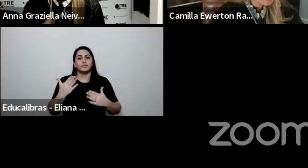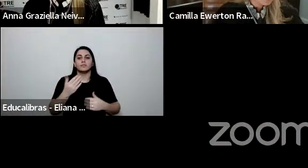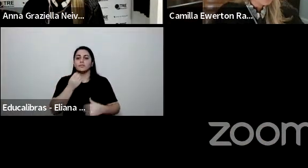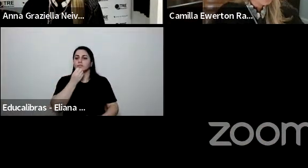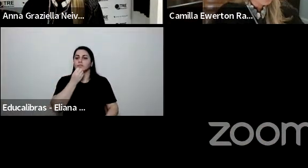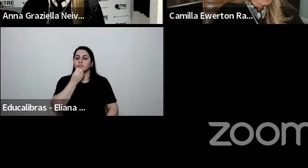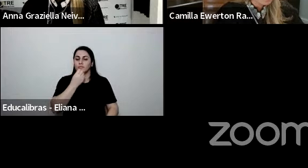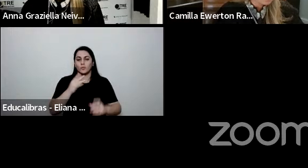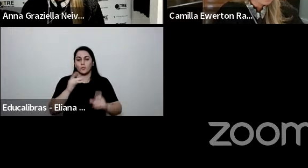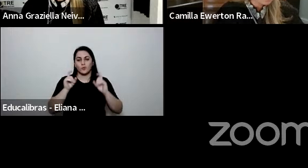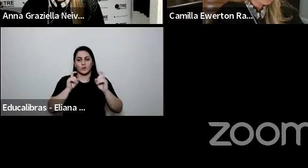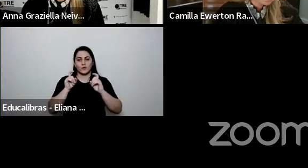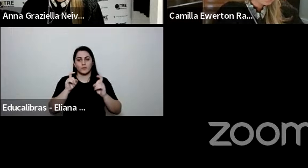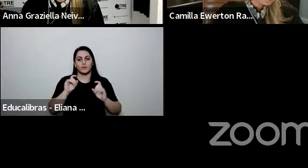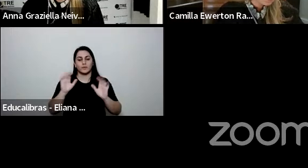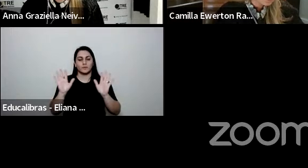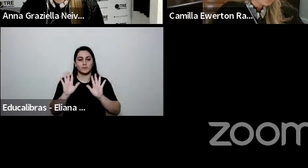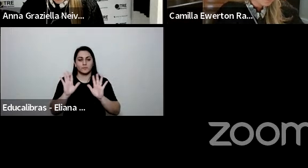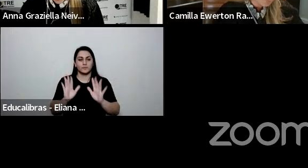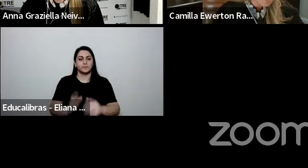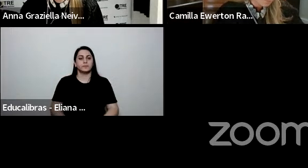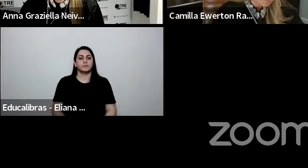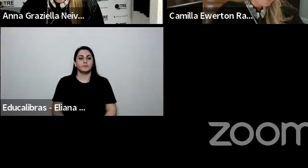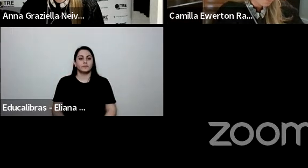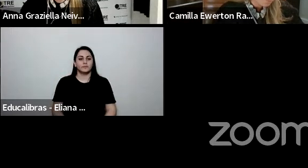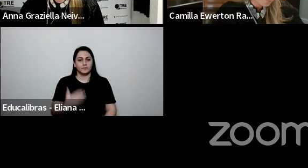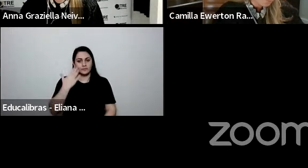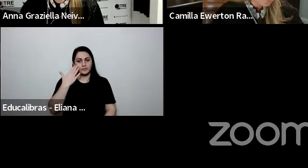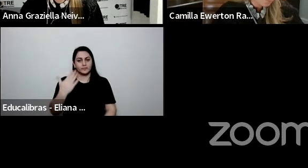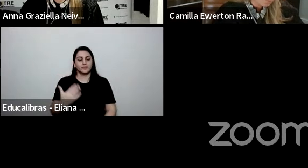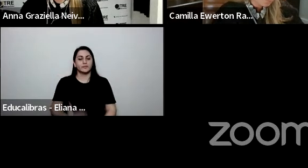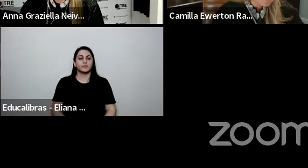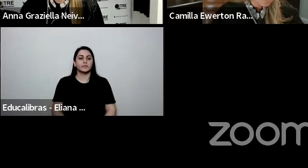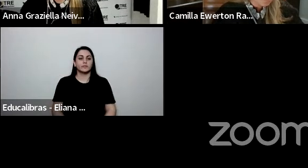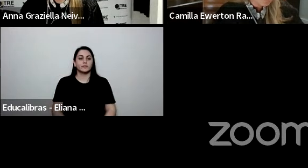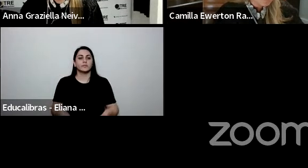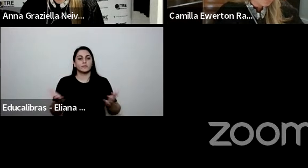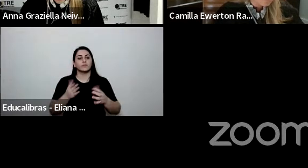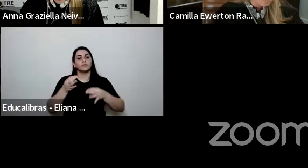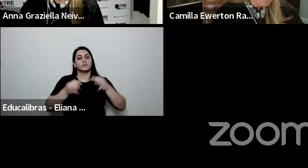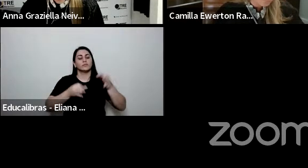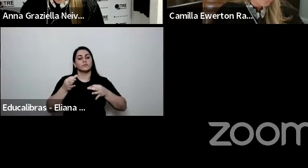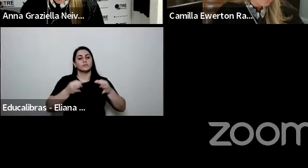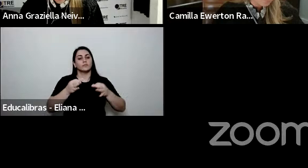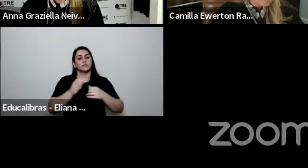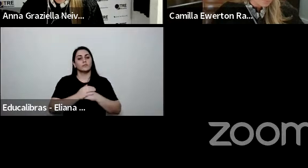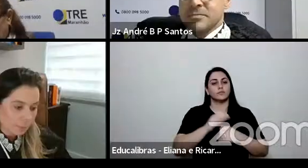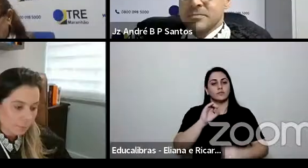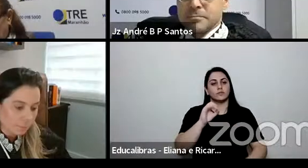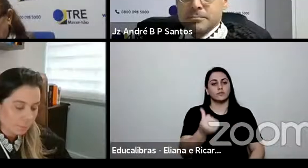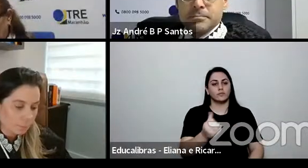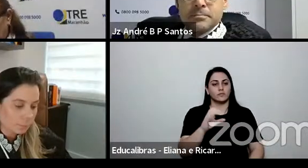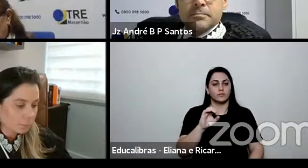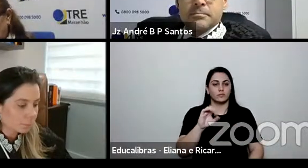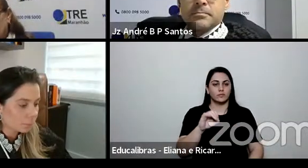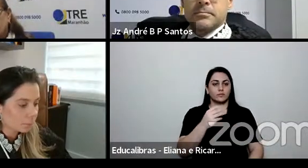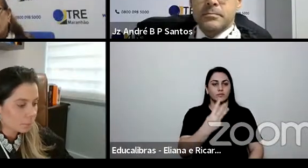uma ótima pressão a vossa excelência' tchau tchau obrigada a não ser julgamento da representação 06